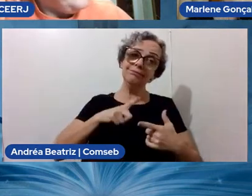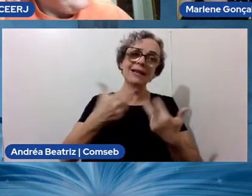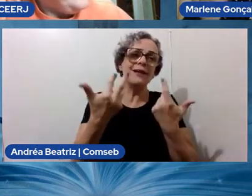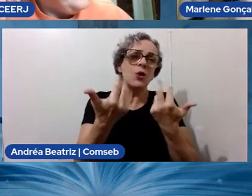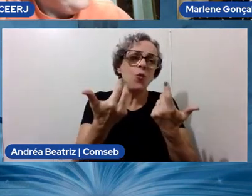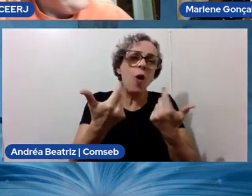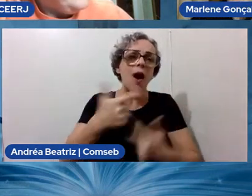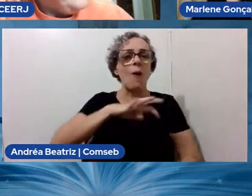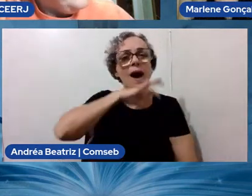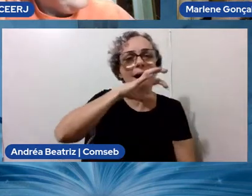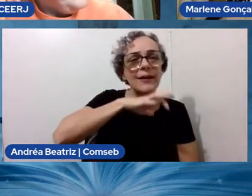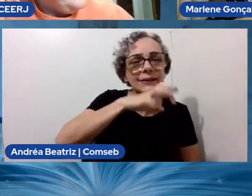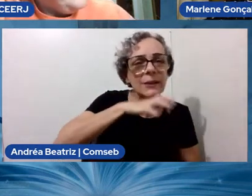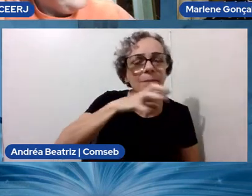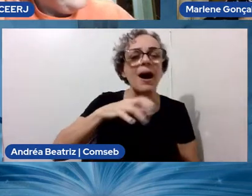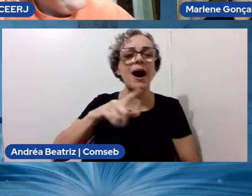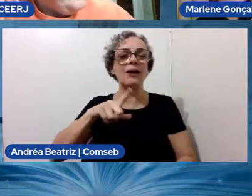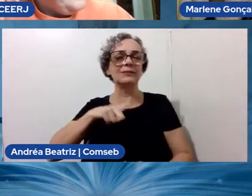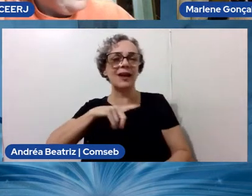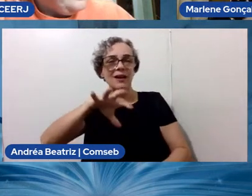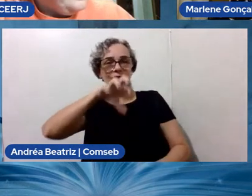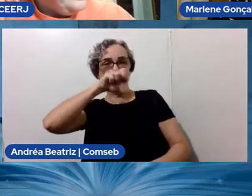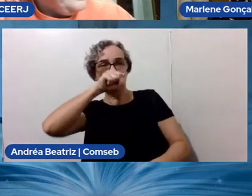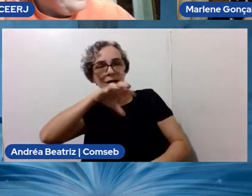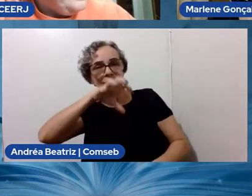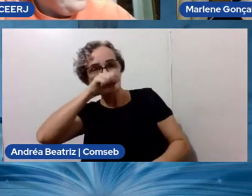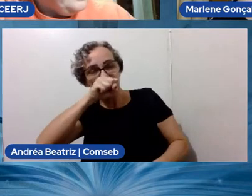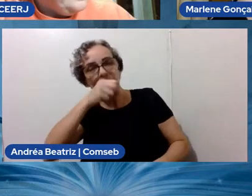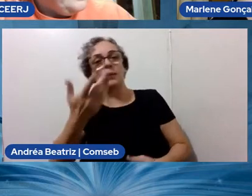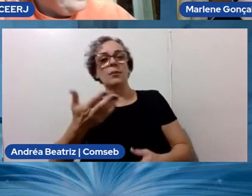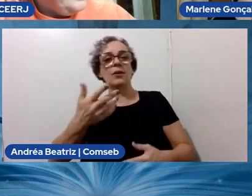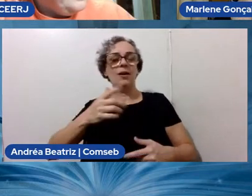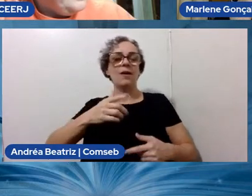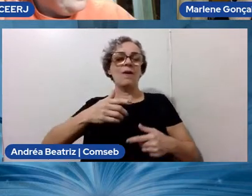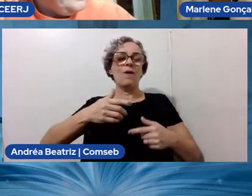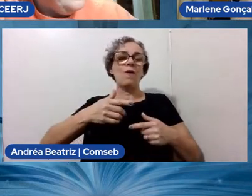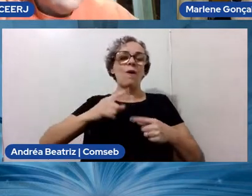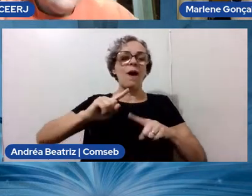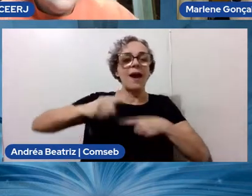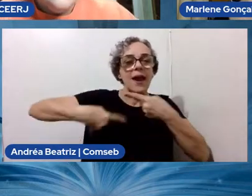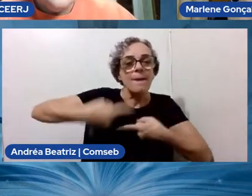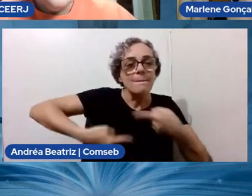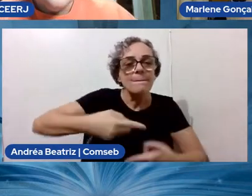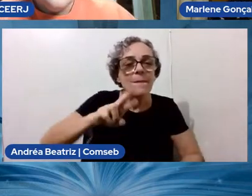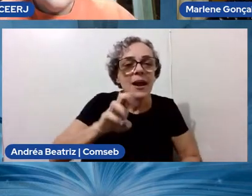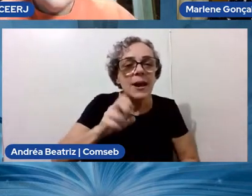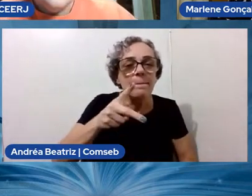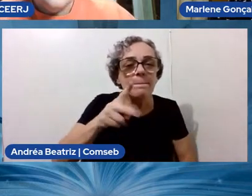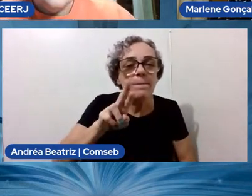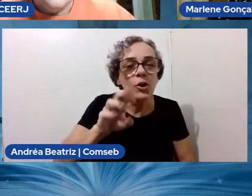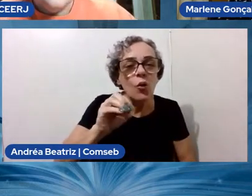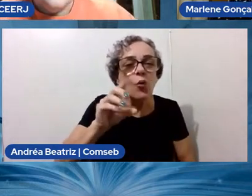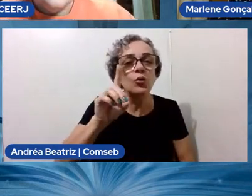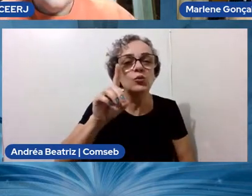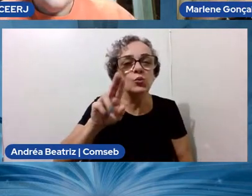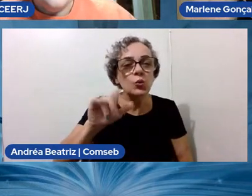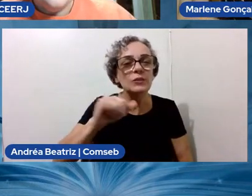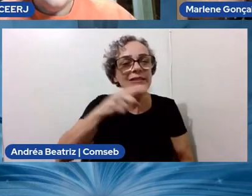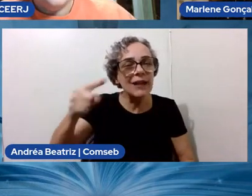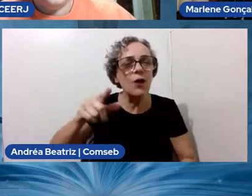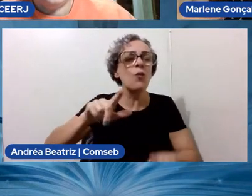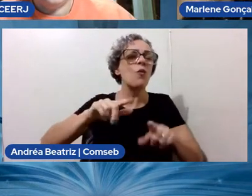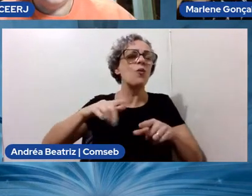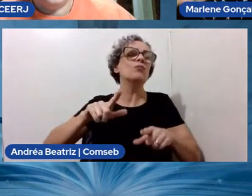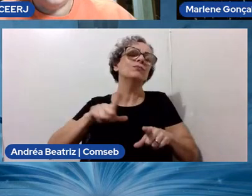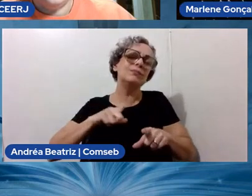modos de nutrição, de respiração, de secreção, reprodução. Então, do ponto de vista material, a gente tem essa característica de